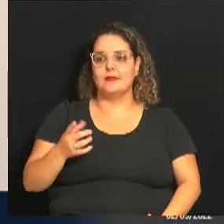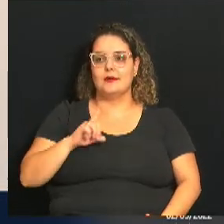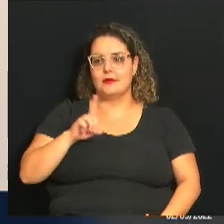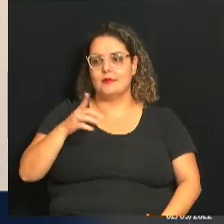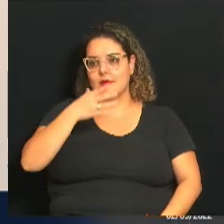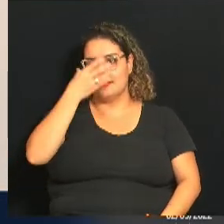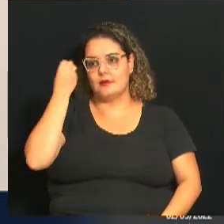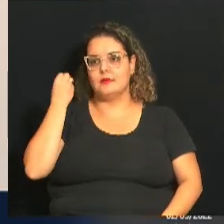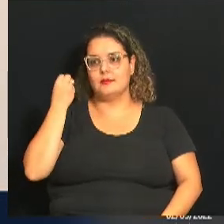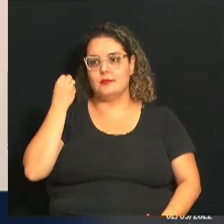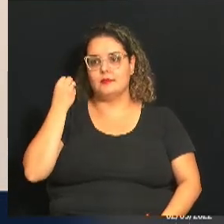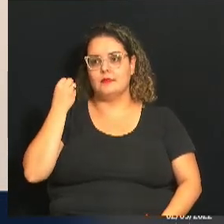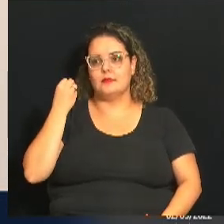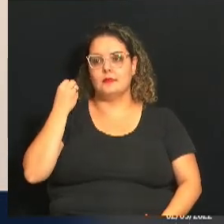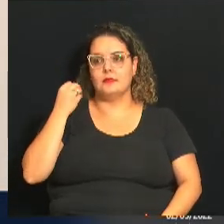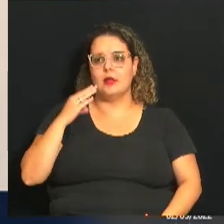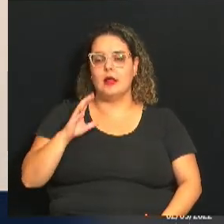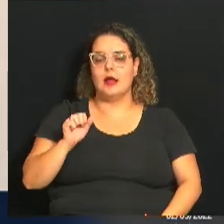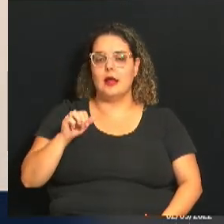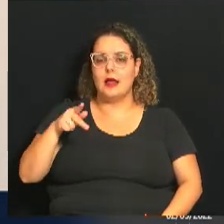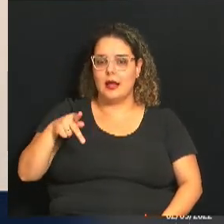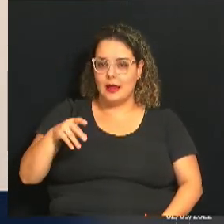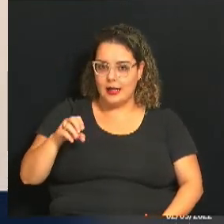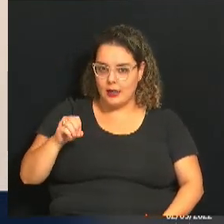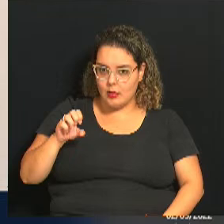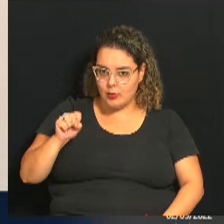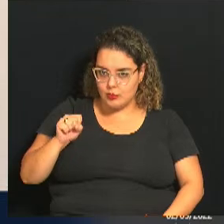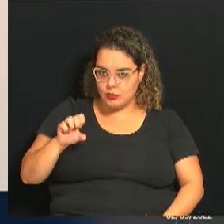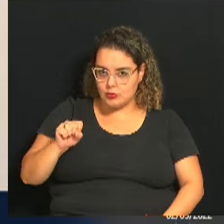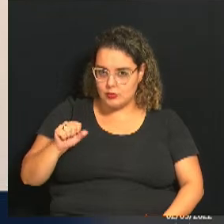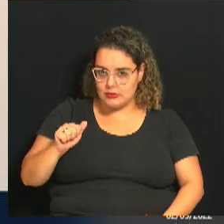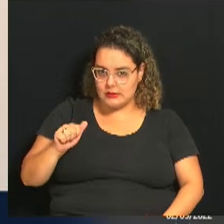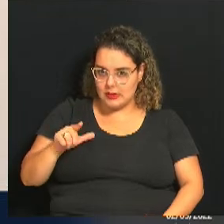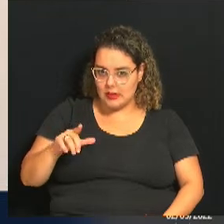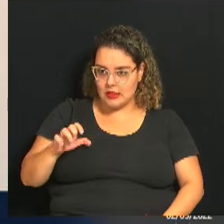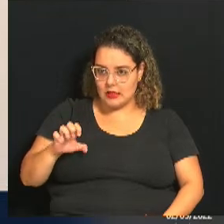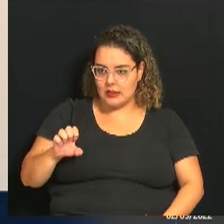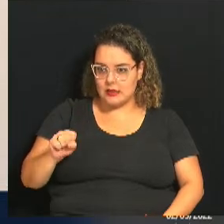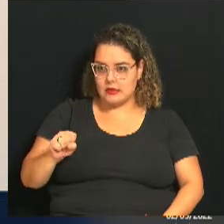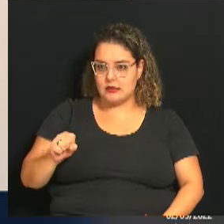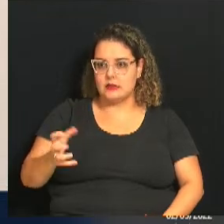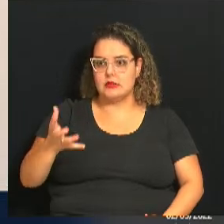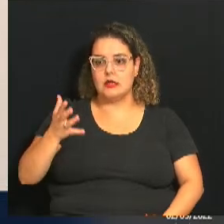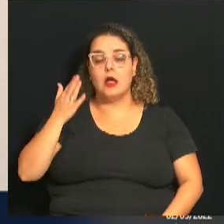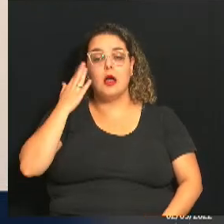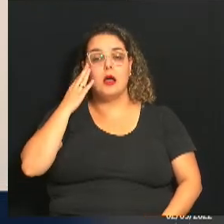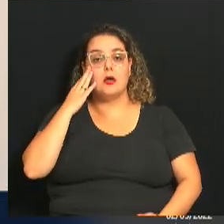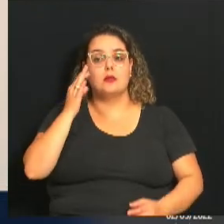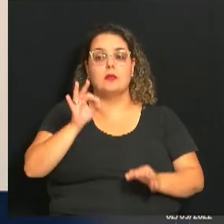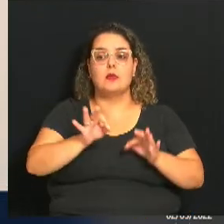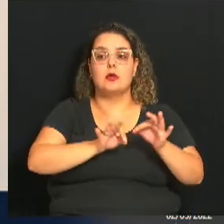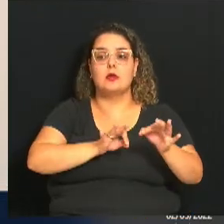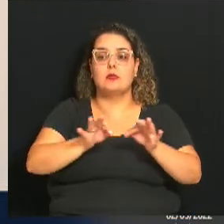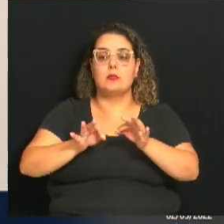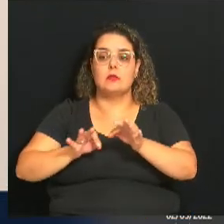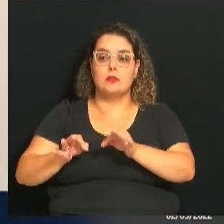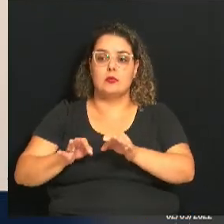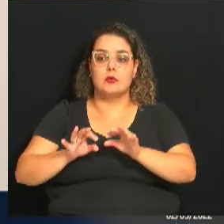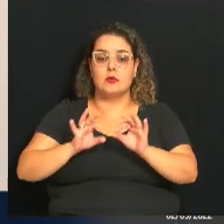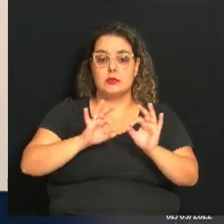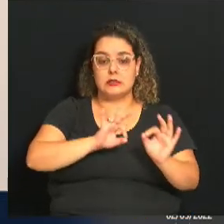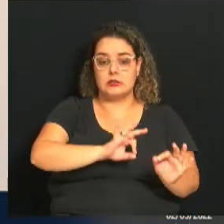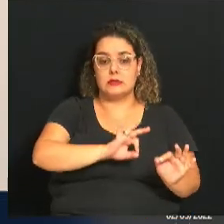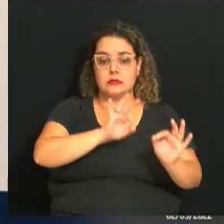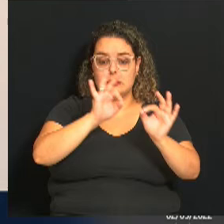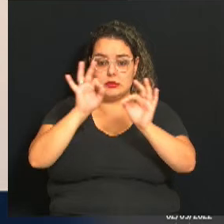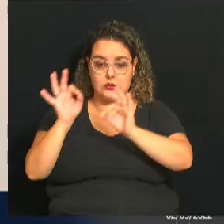Então, a Campos Sales, eu gostaria de saber se esse projeto está sendo acompanhado pela